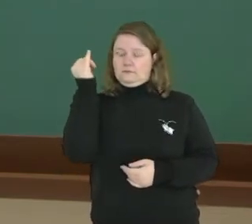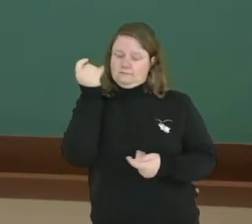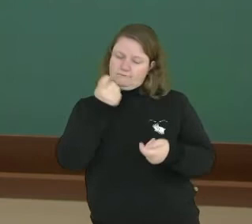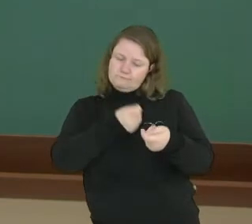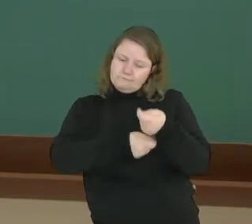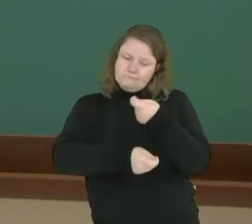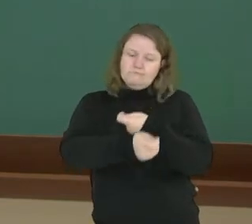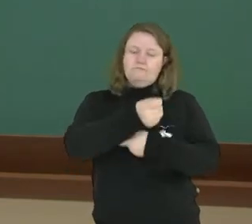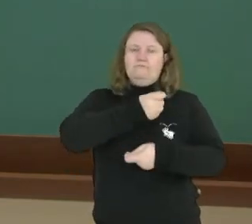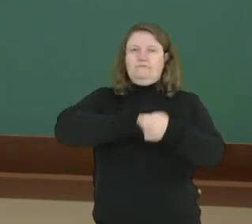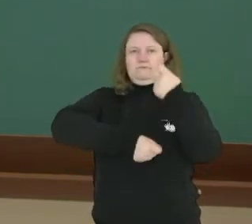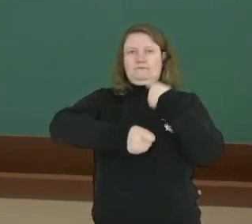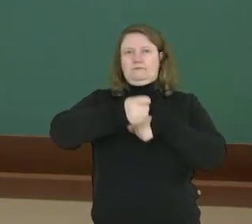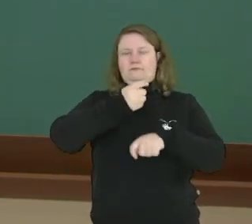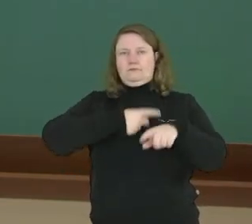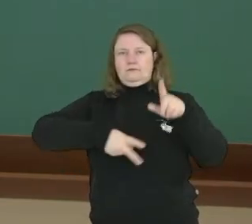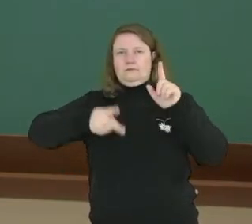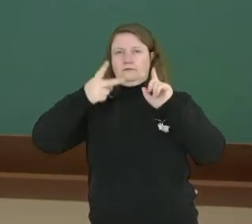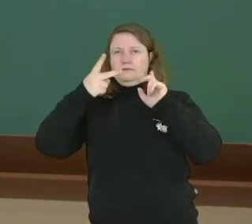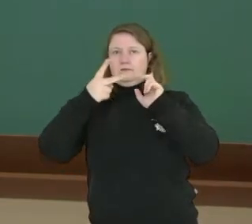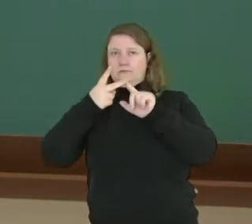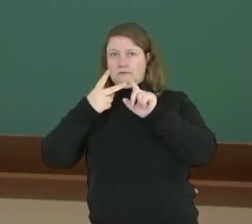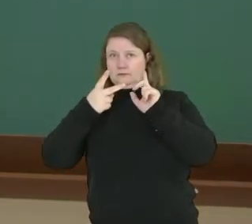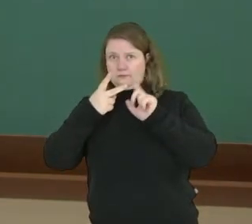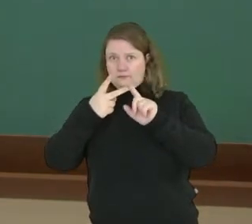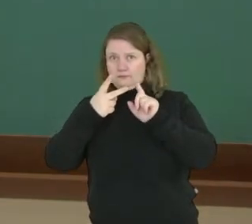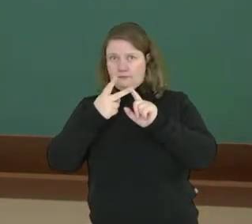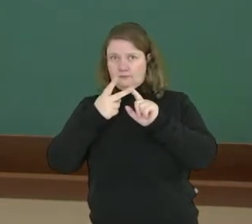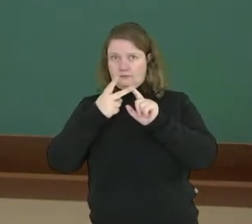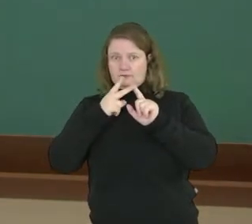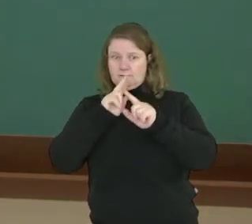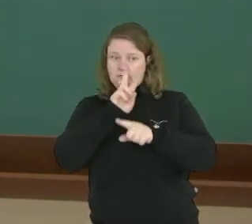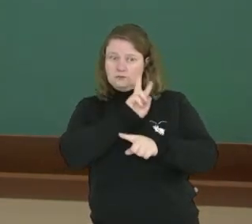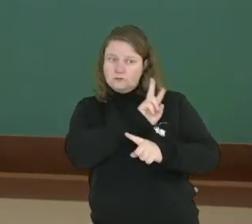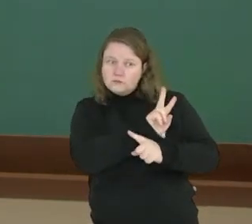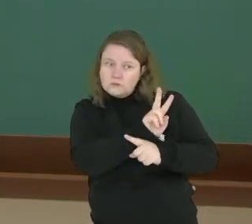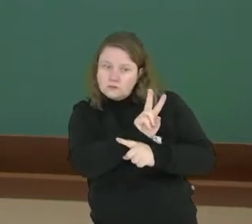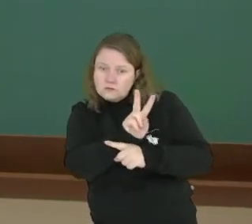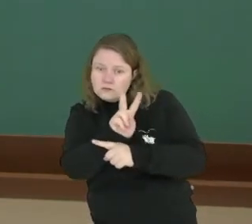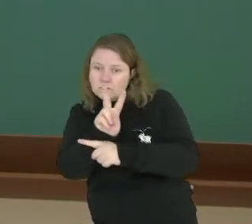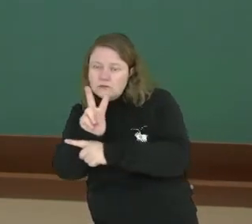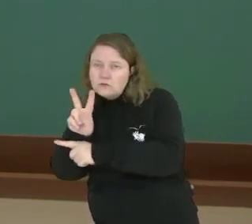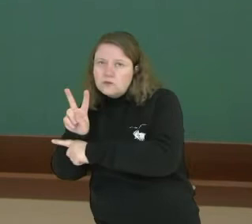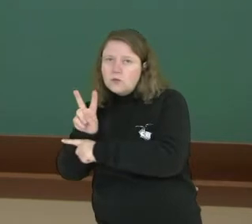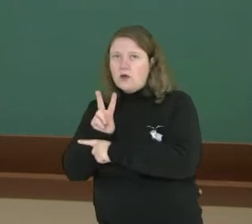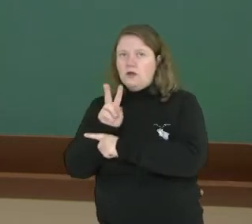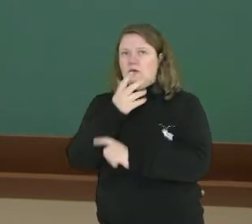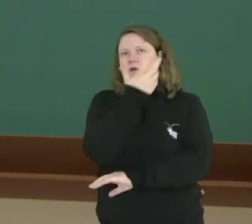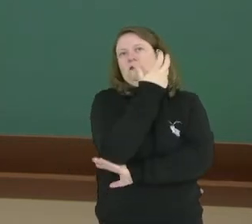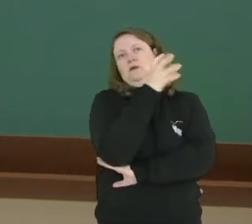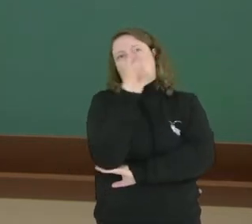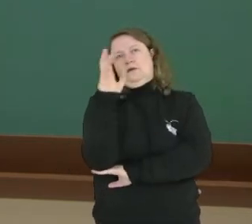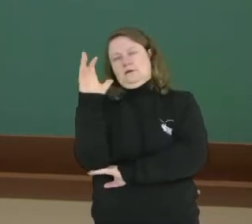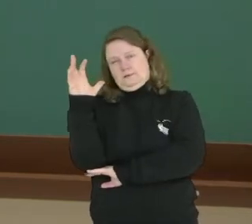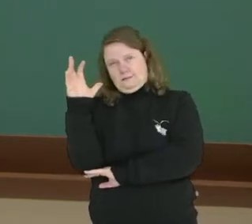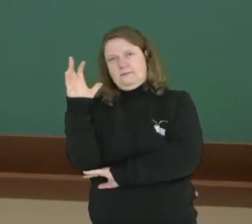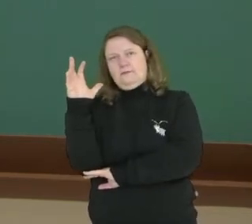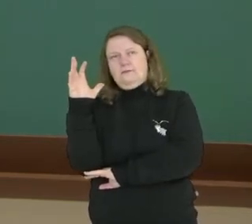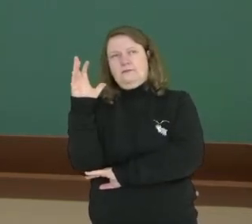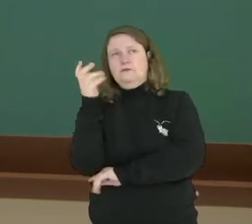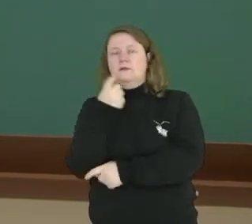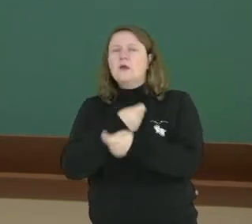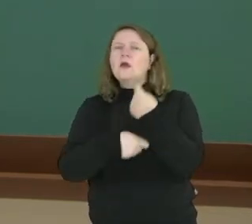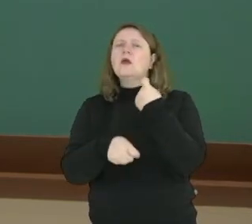economicamente quanto ecologicamente. Vejam que são duas coisas importantes. Economicamente ali